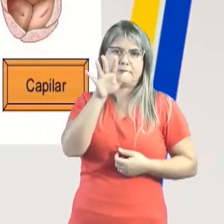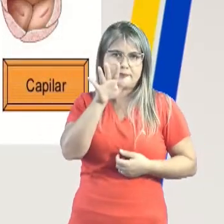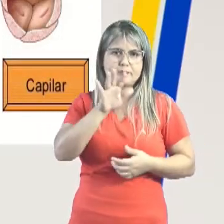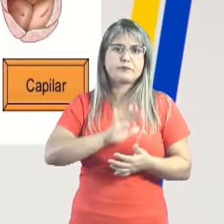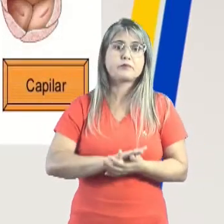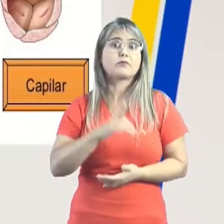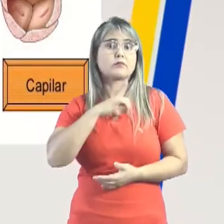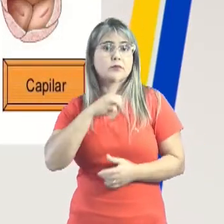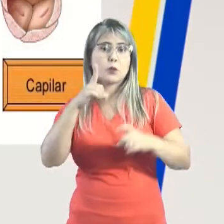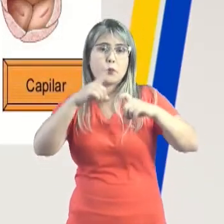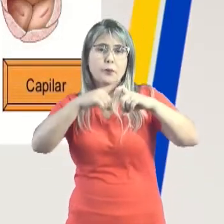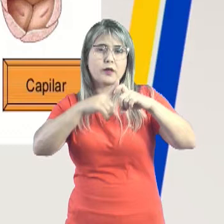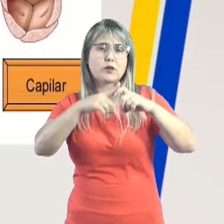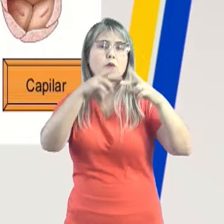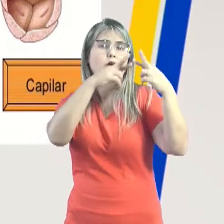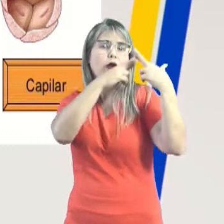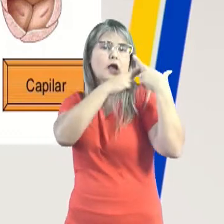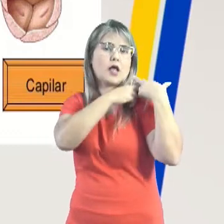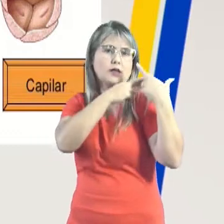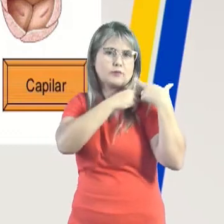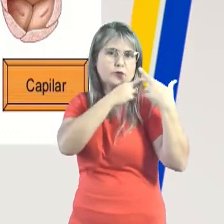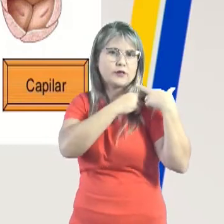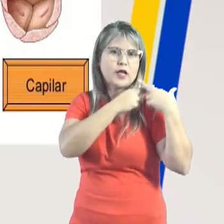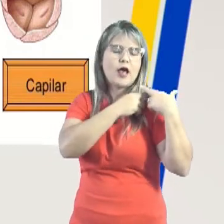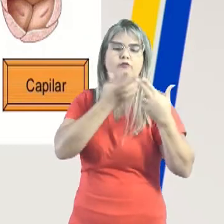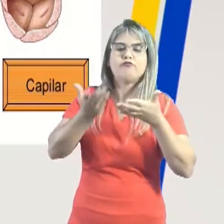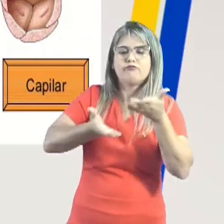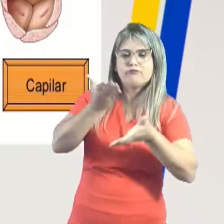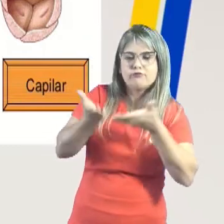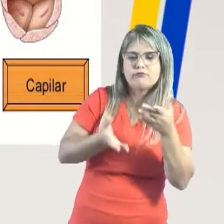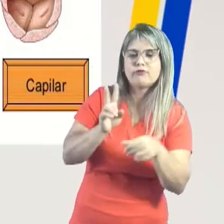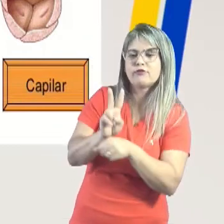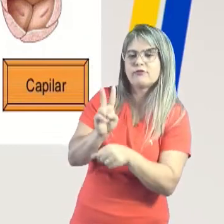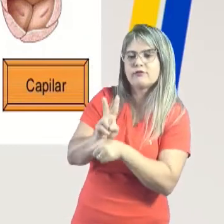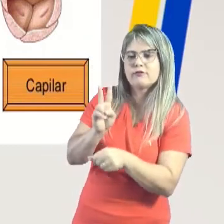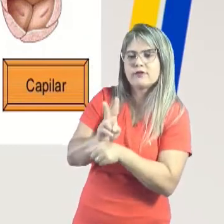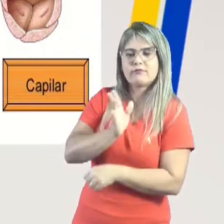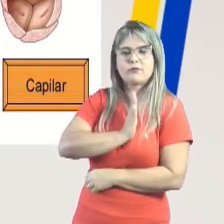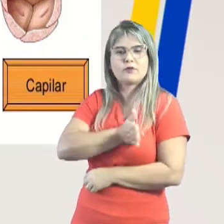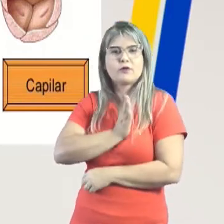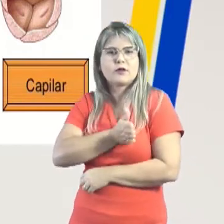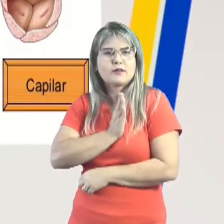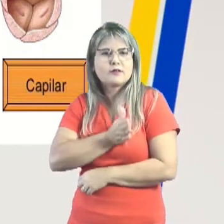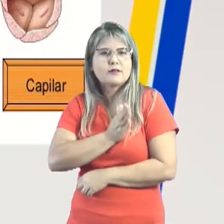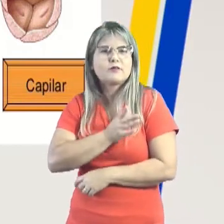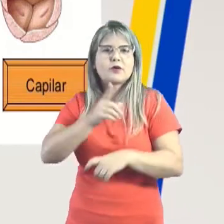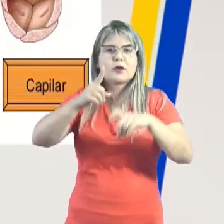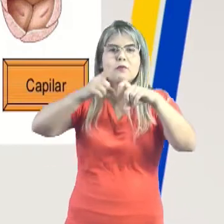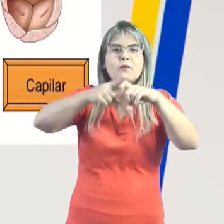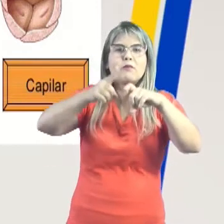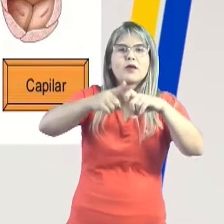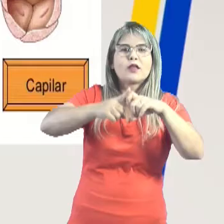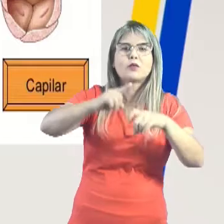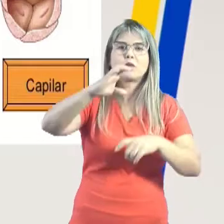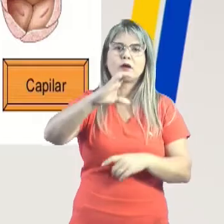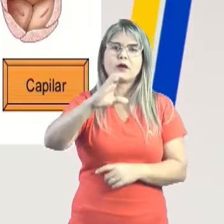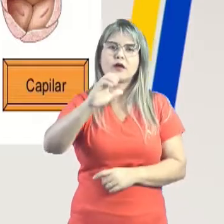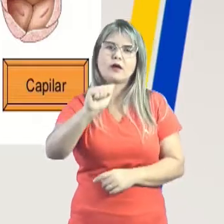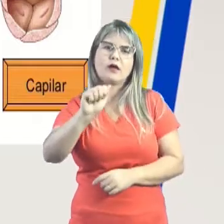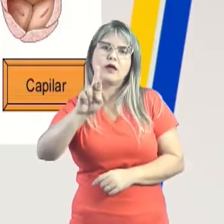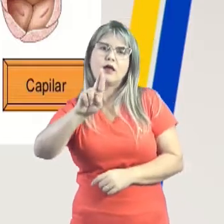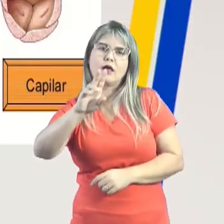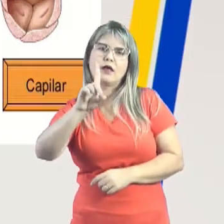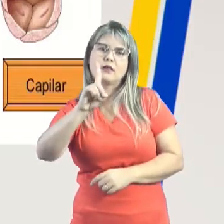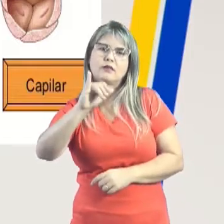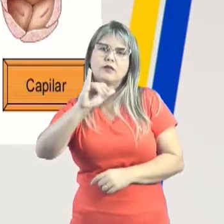estrutura esquemática do coração, né? Bem mais, com um aspecto bem mais realista,